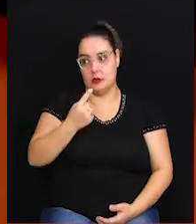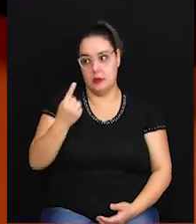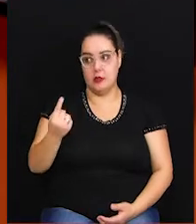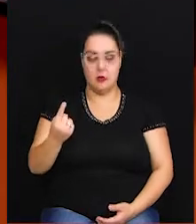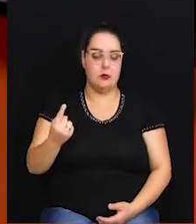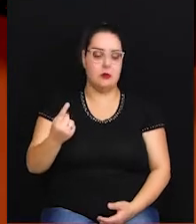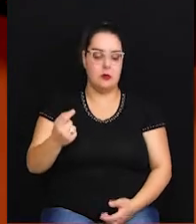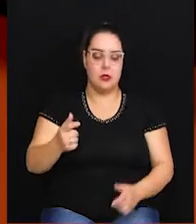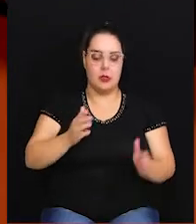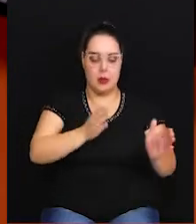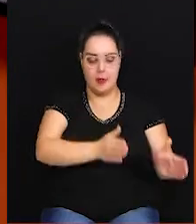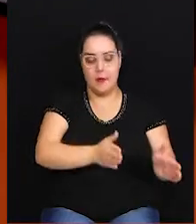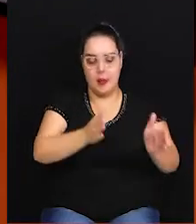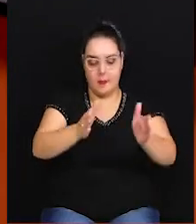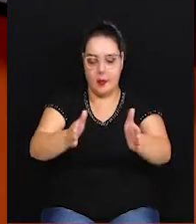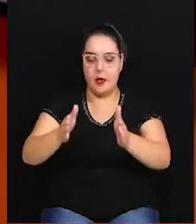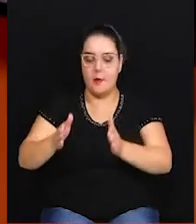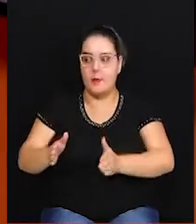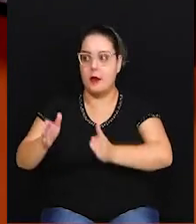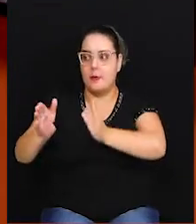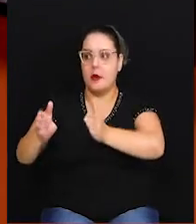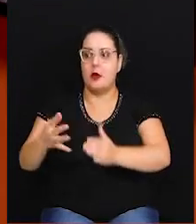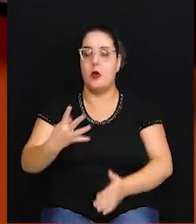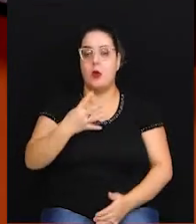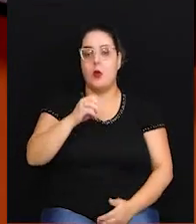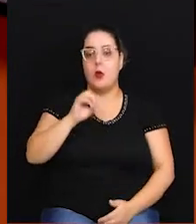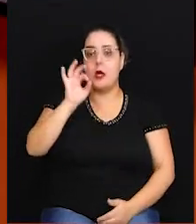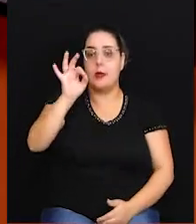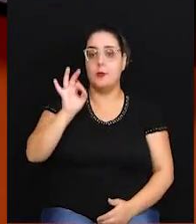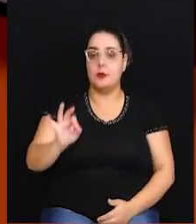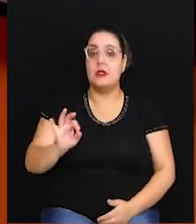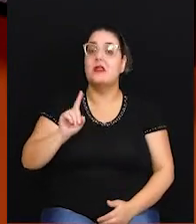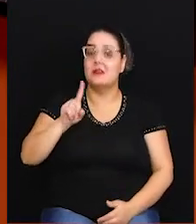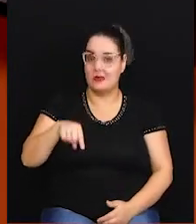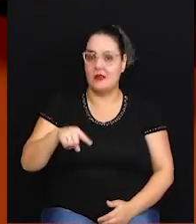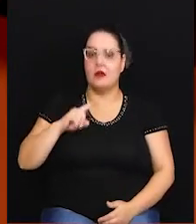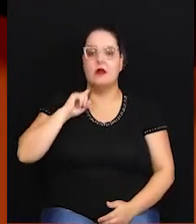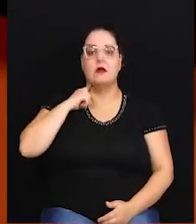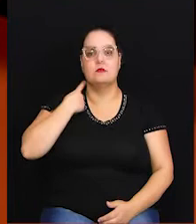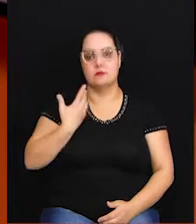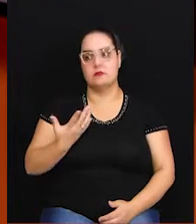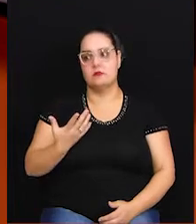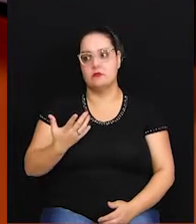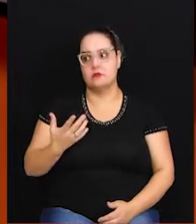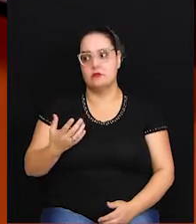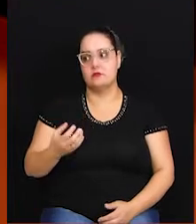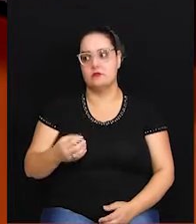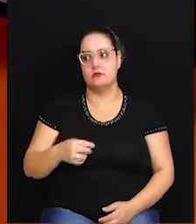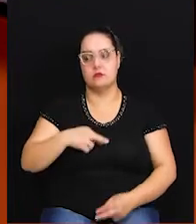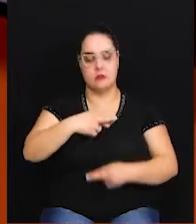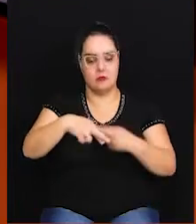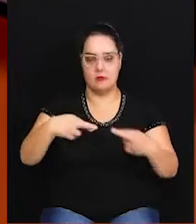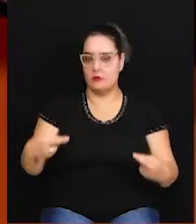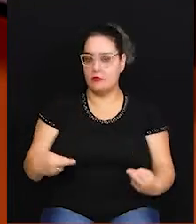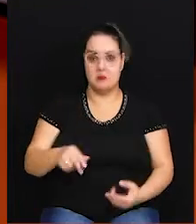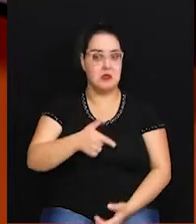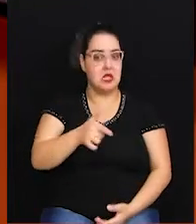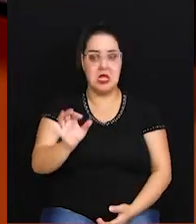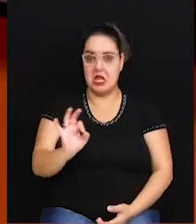cada produção, a cada lote, são gerados 40% de resíduos. E esses são descartados e não tem nenhum